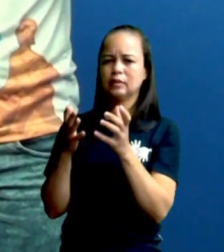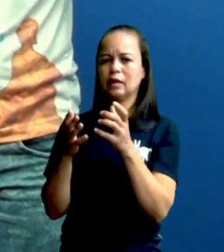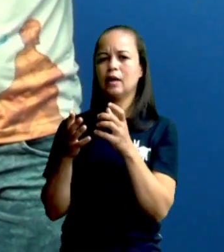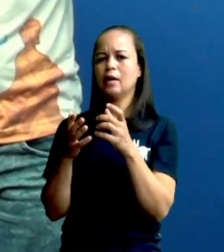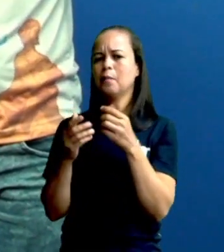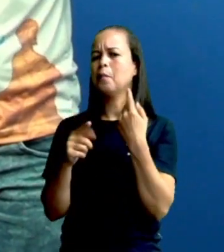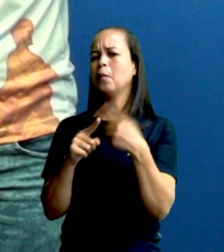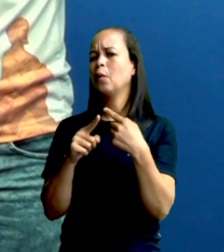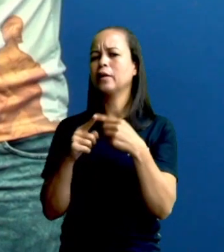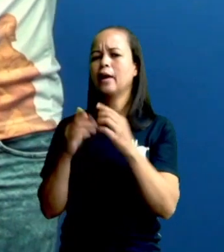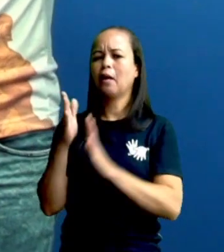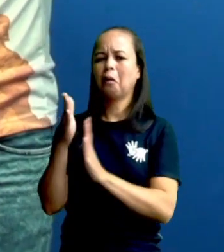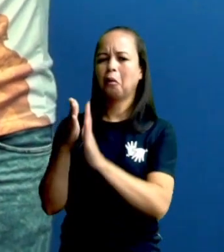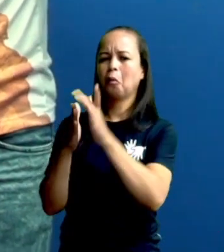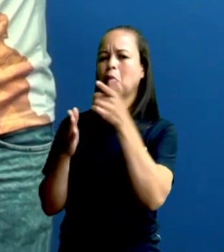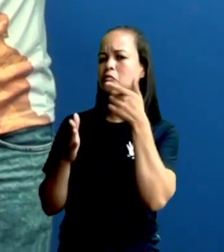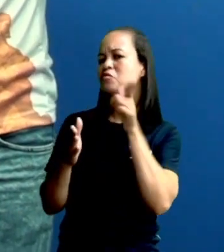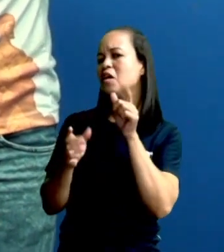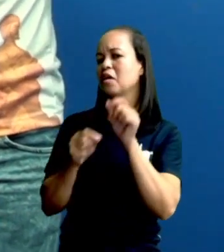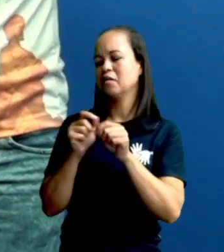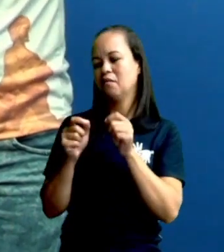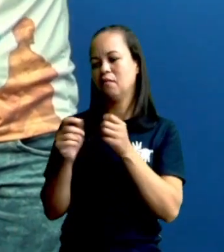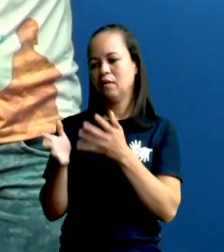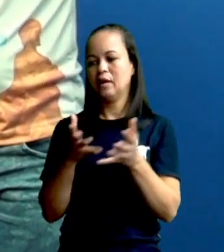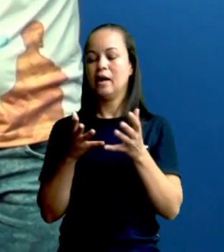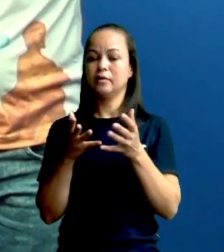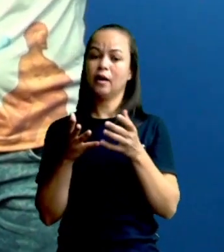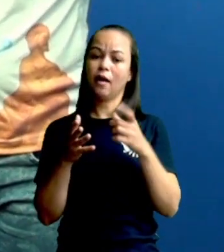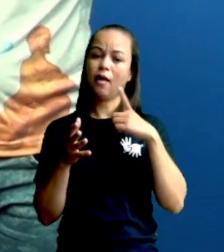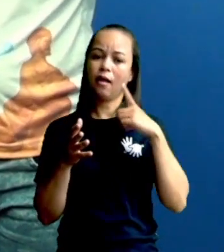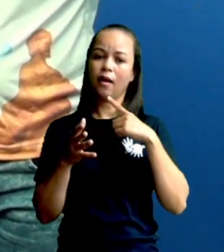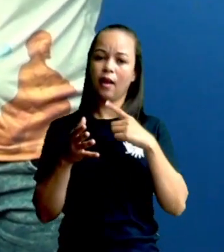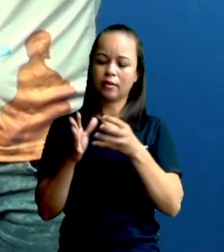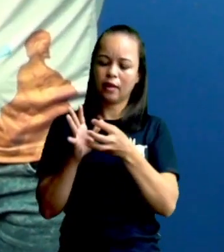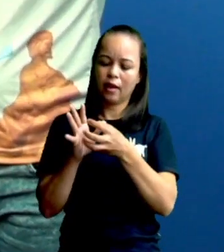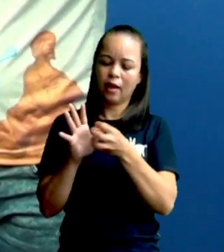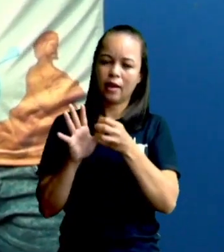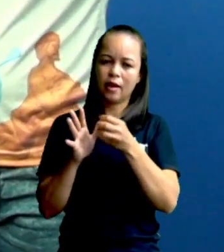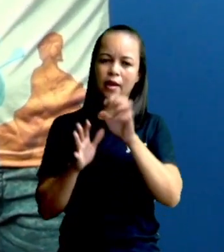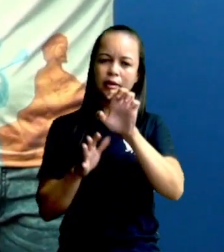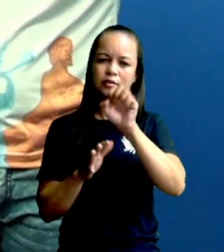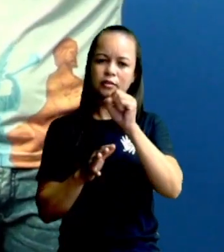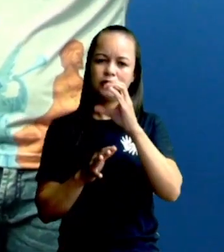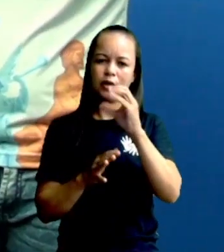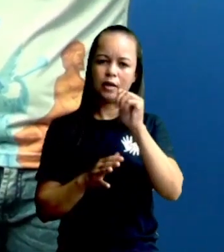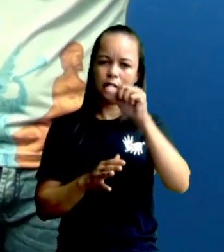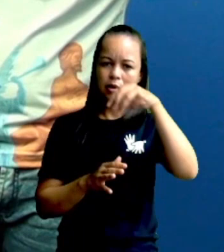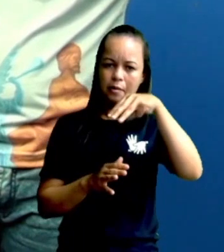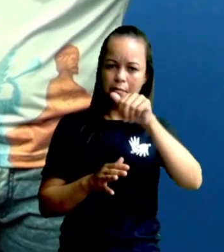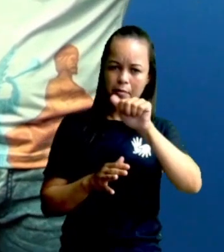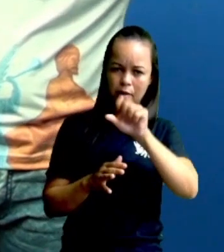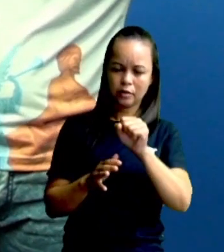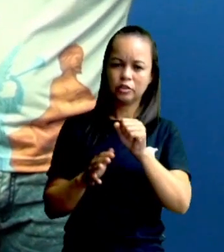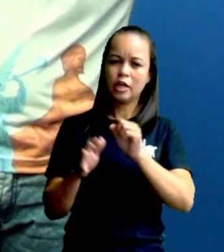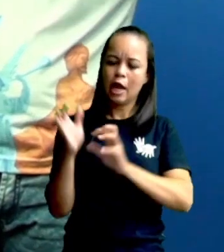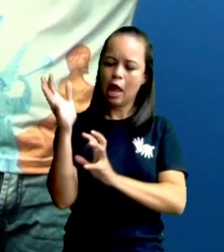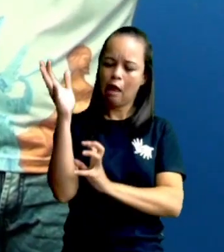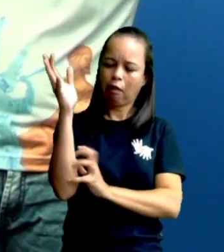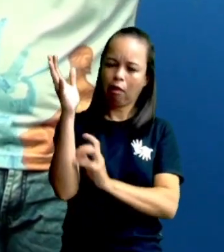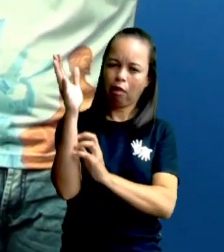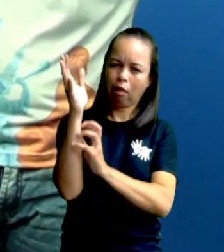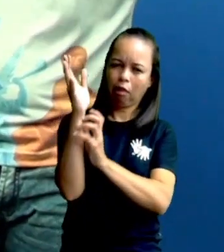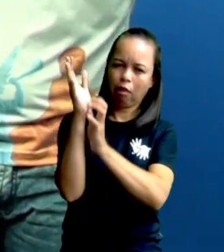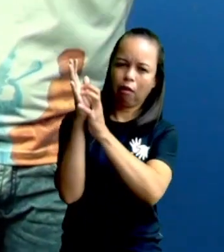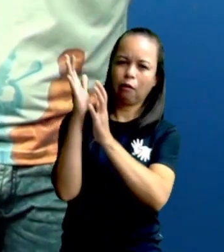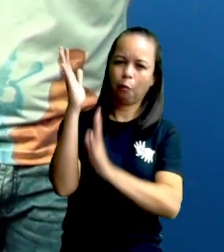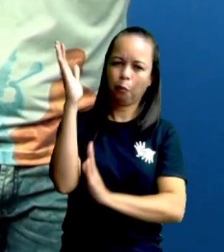escamas nas suas patinhas que elas conseguem se aderir dentro, aliás, se aderir nas paredes. Por isso que ela anda tão